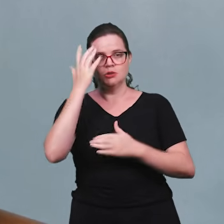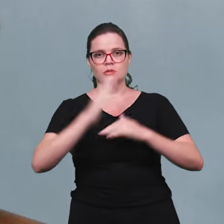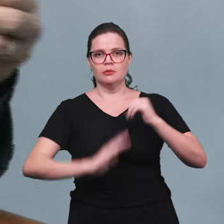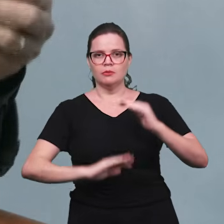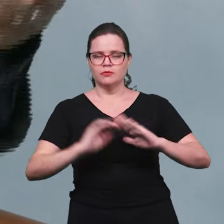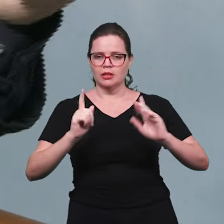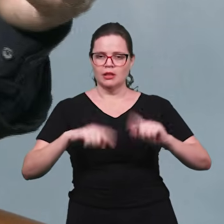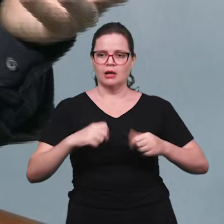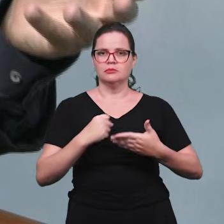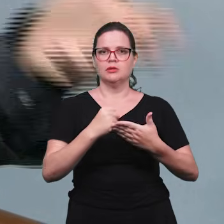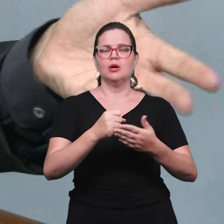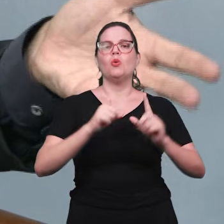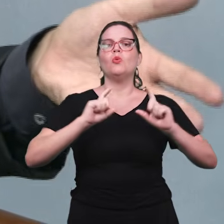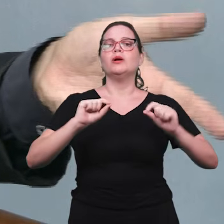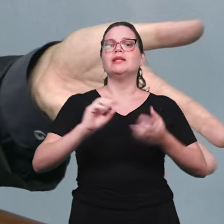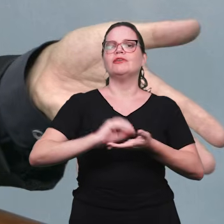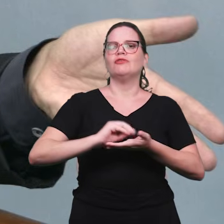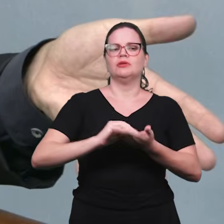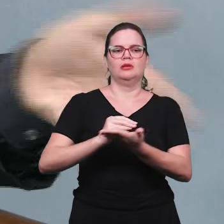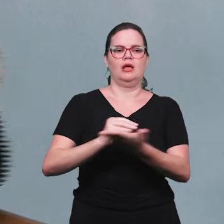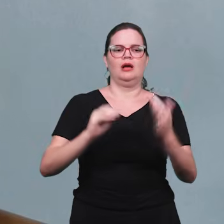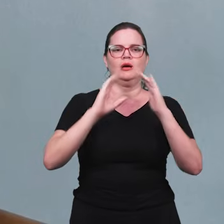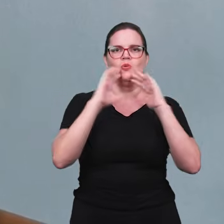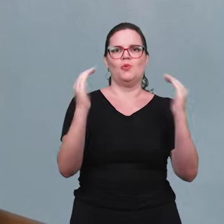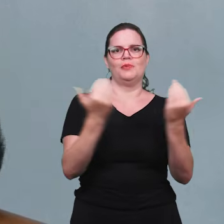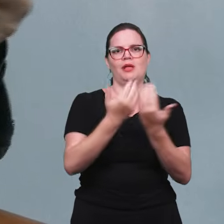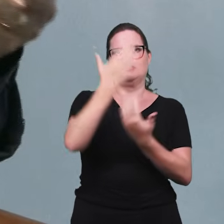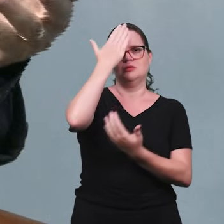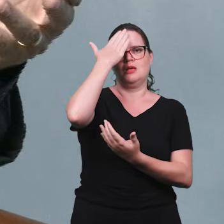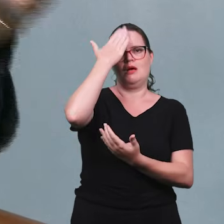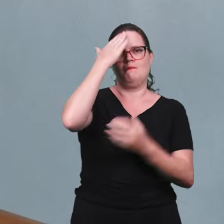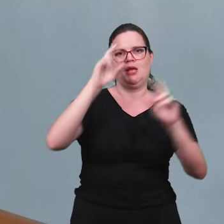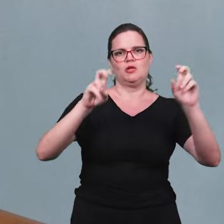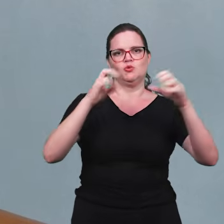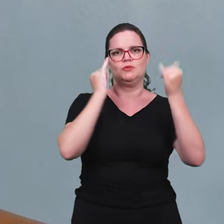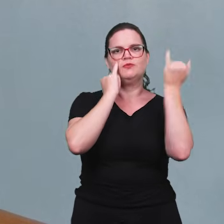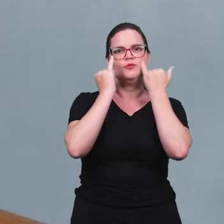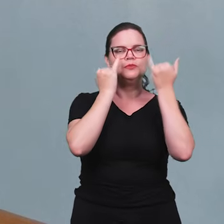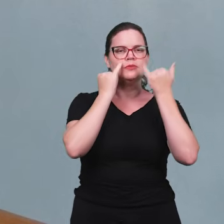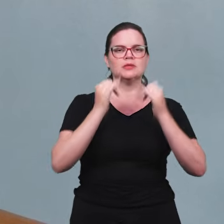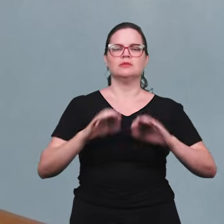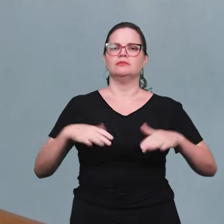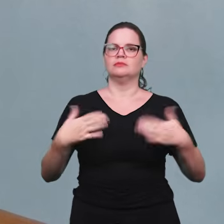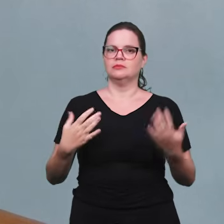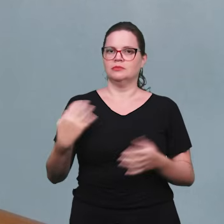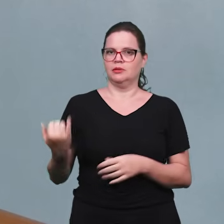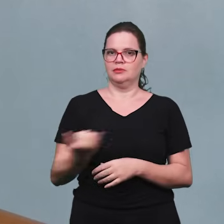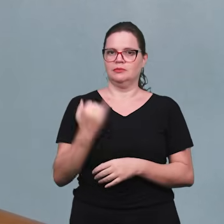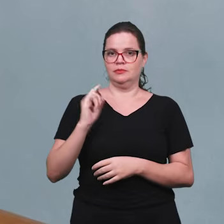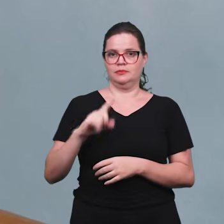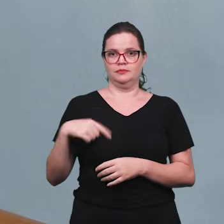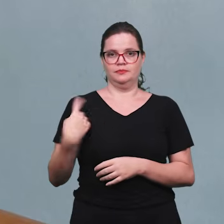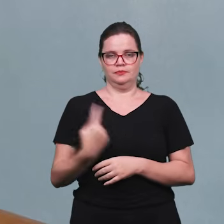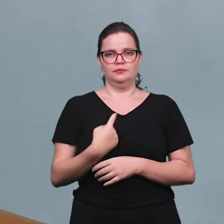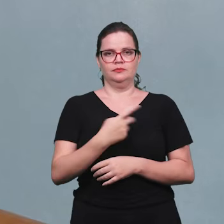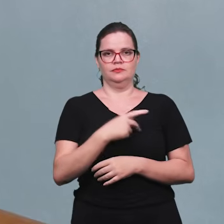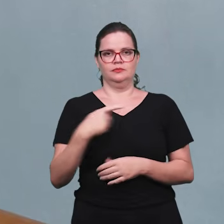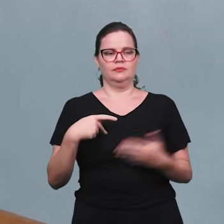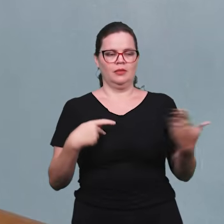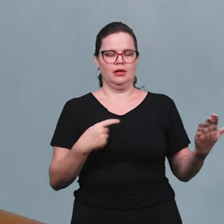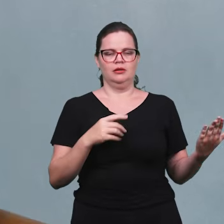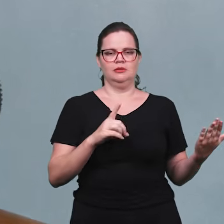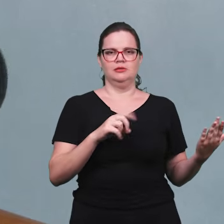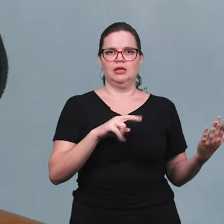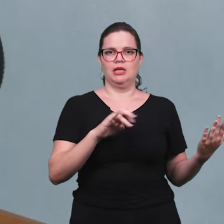e muitas vezes falta o conhecimento. Então, a importância até nós como pastores, né? O Daniel é